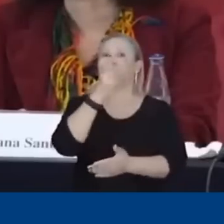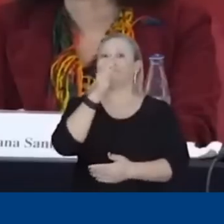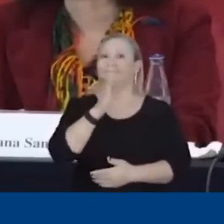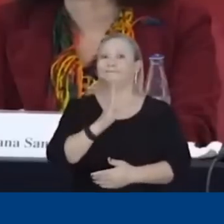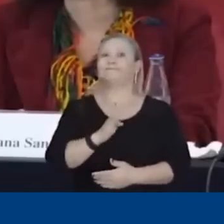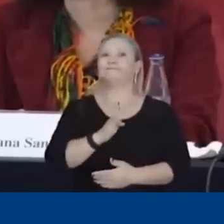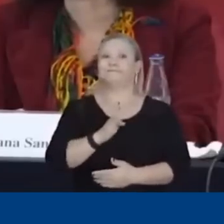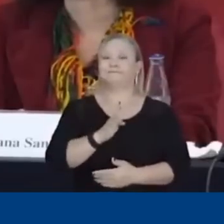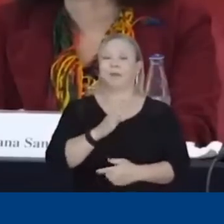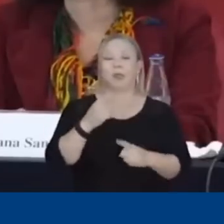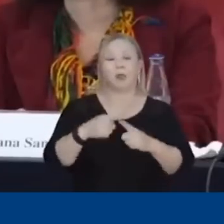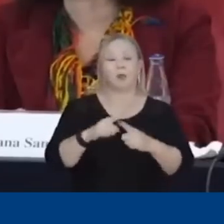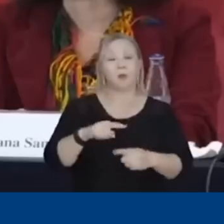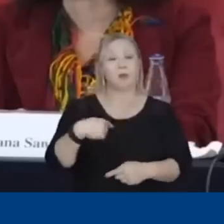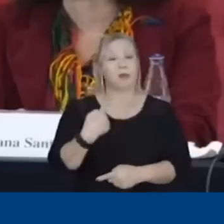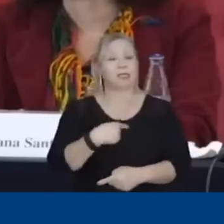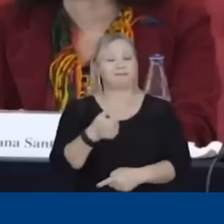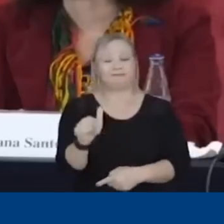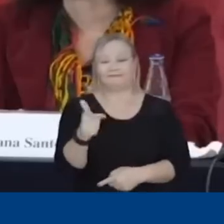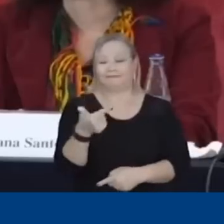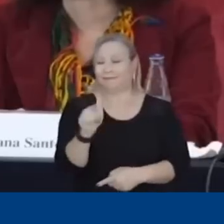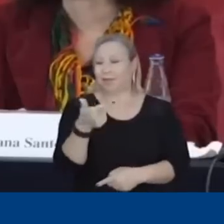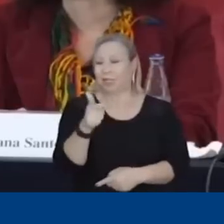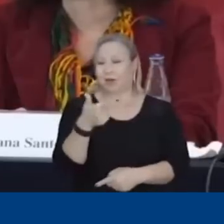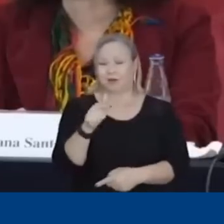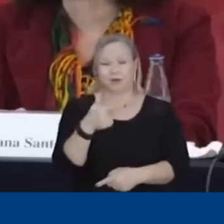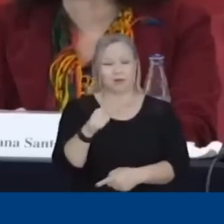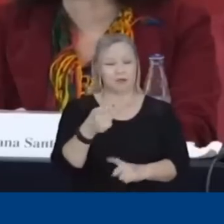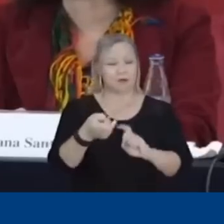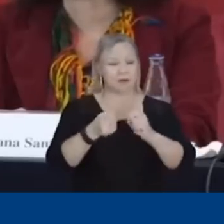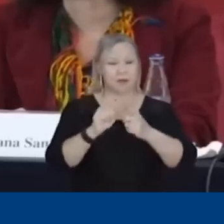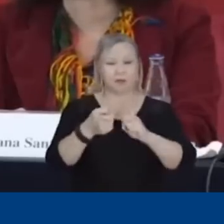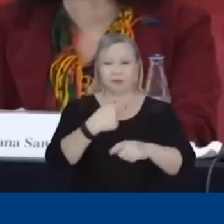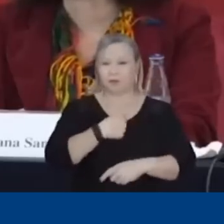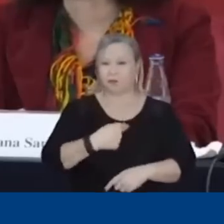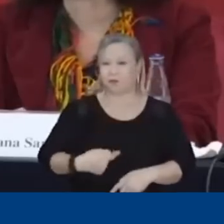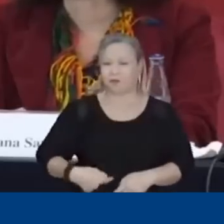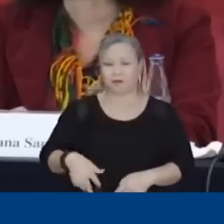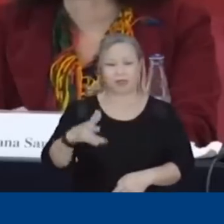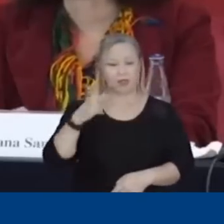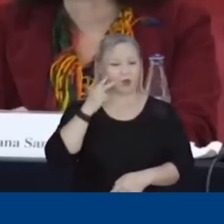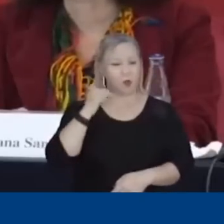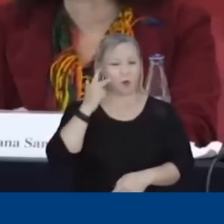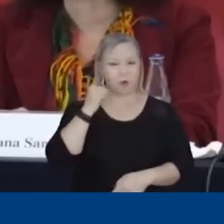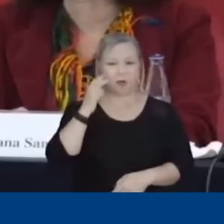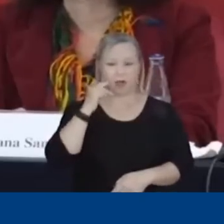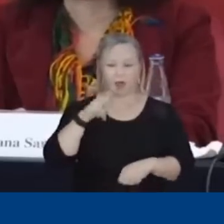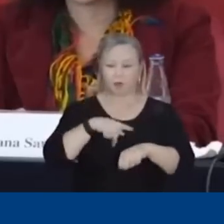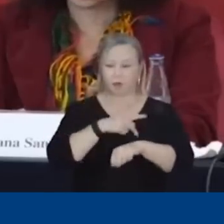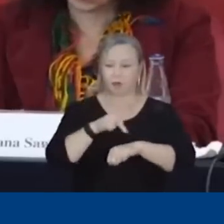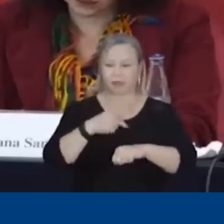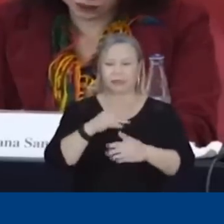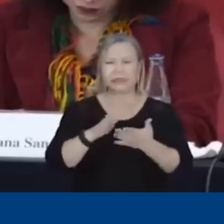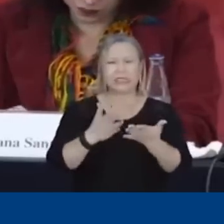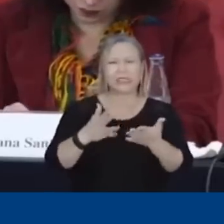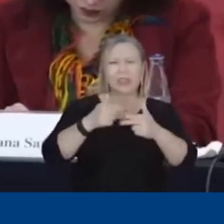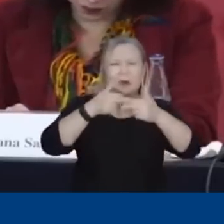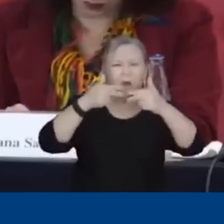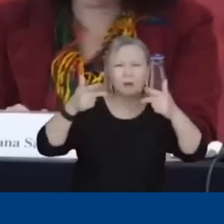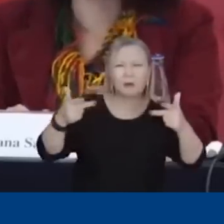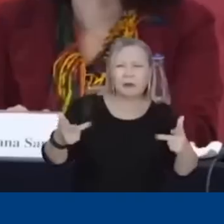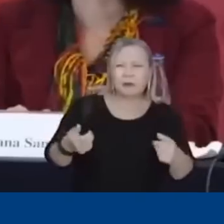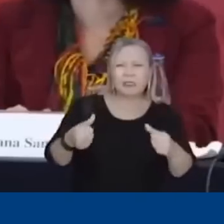nós não temos uma governança normal nesse país. É algo totalmente inesperado. Ainda